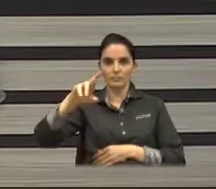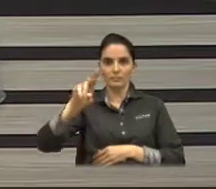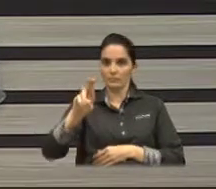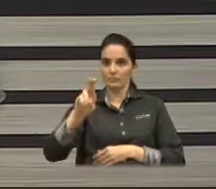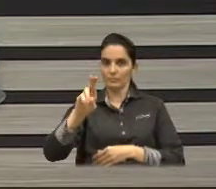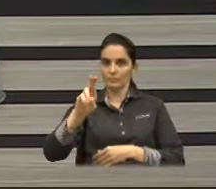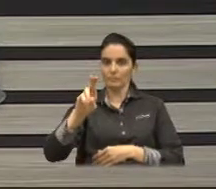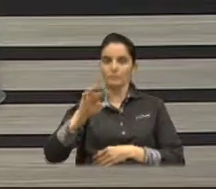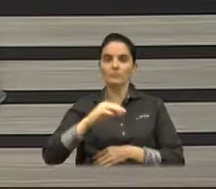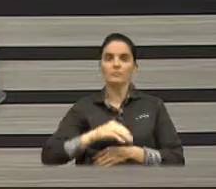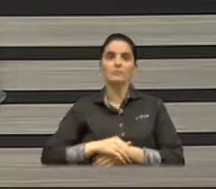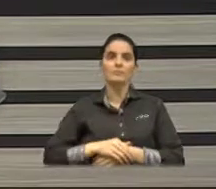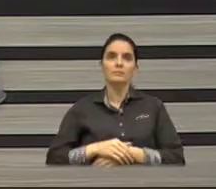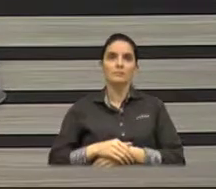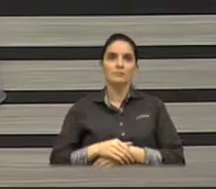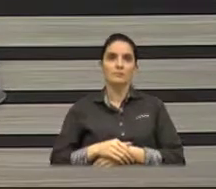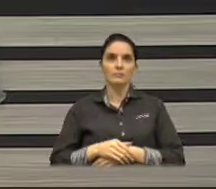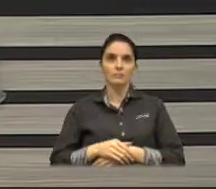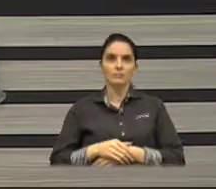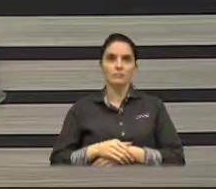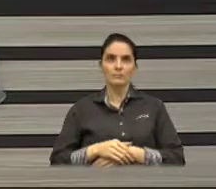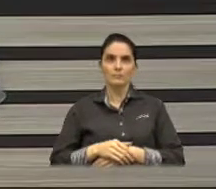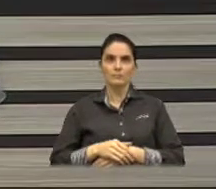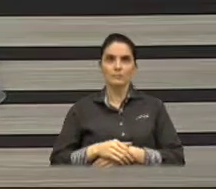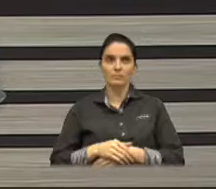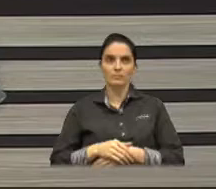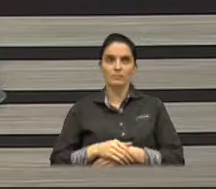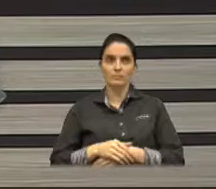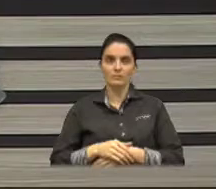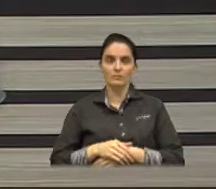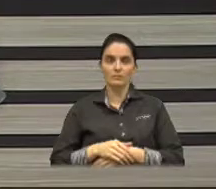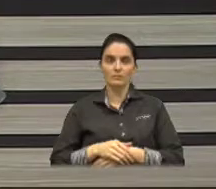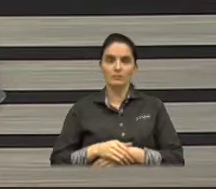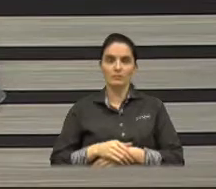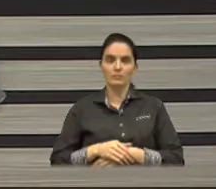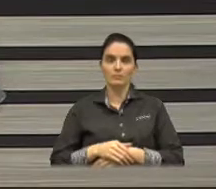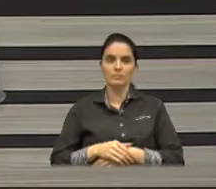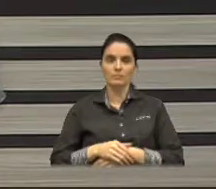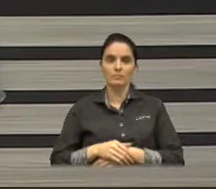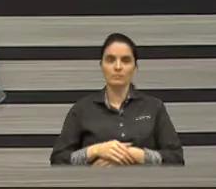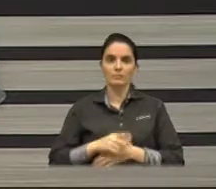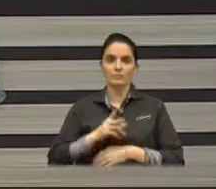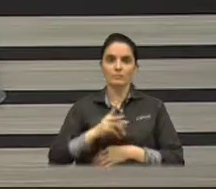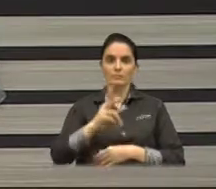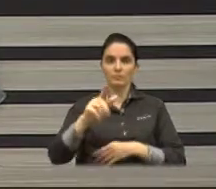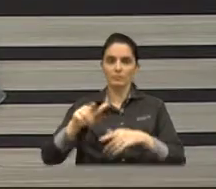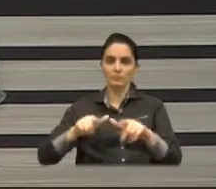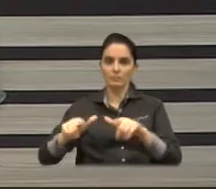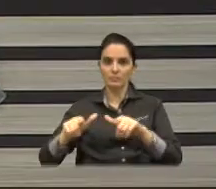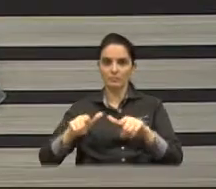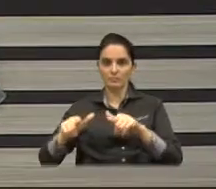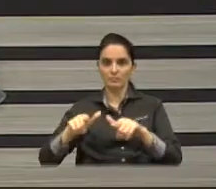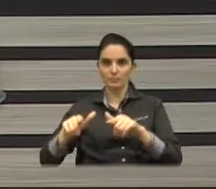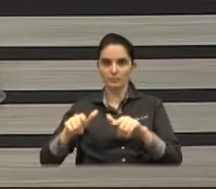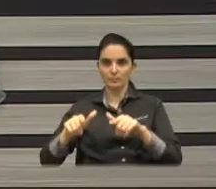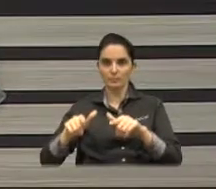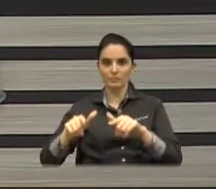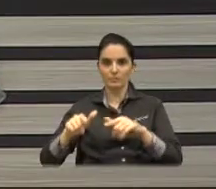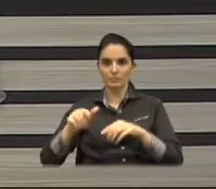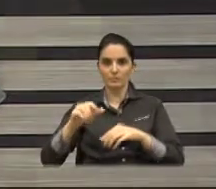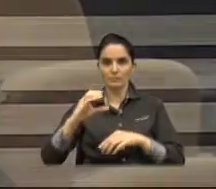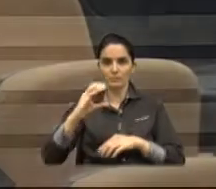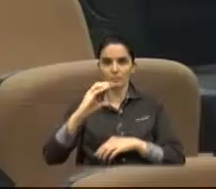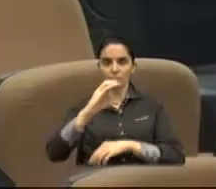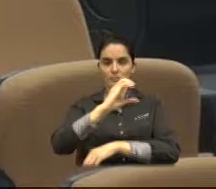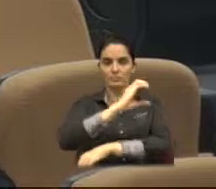como Miro, pessoa que sempre trabalhou no governo passado na CEPROSOM, na